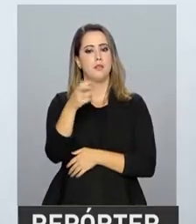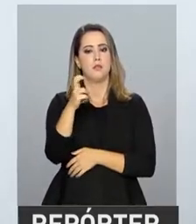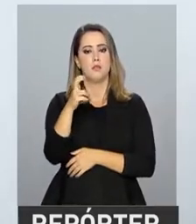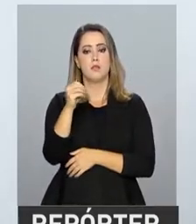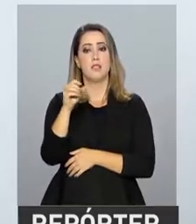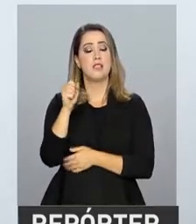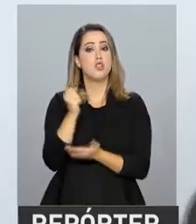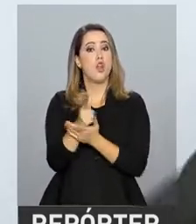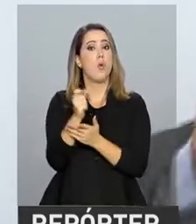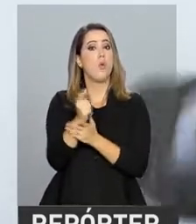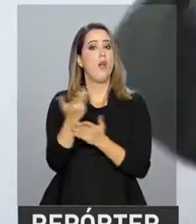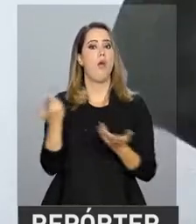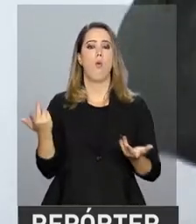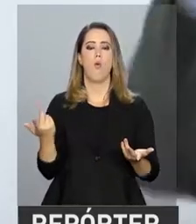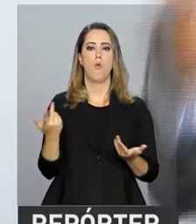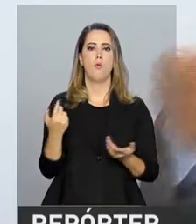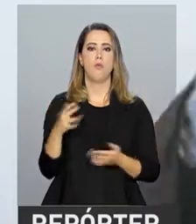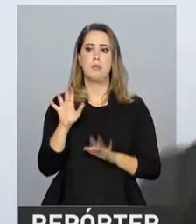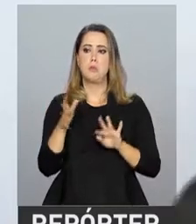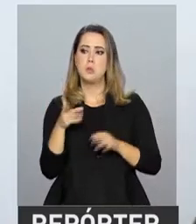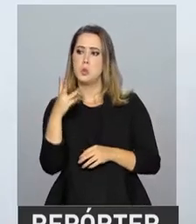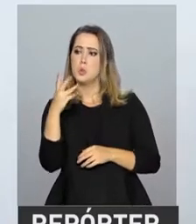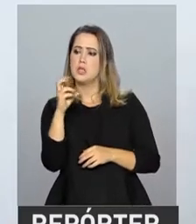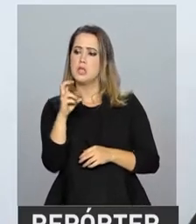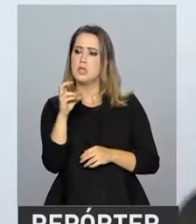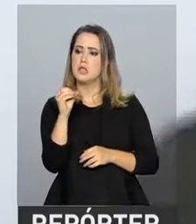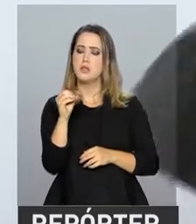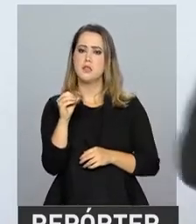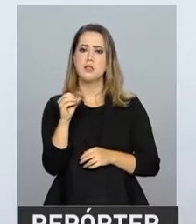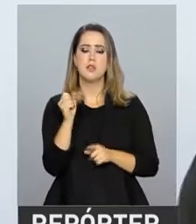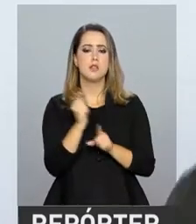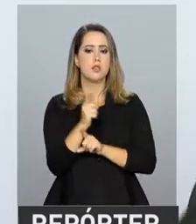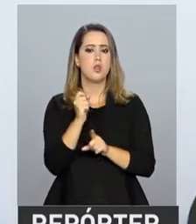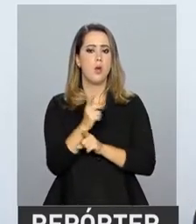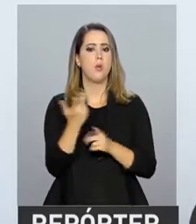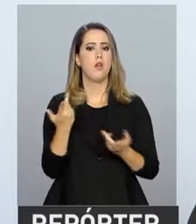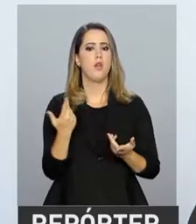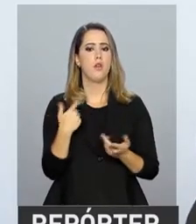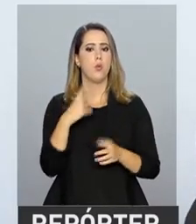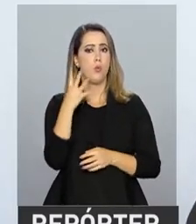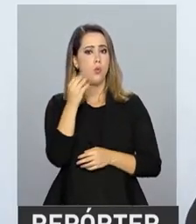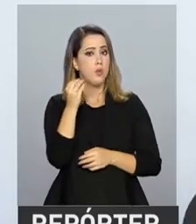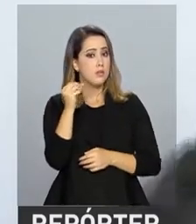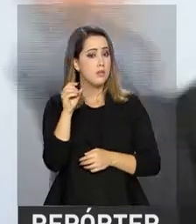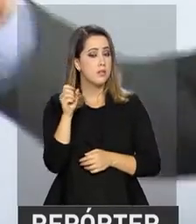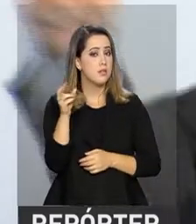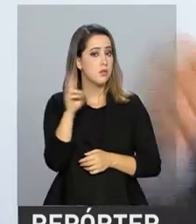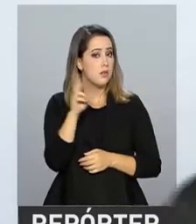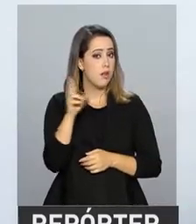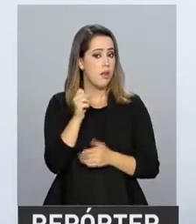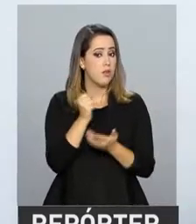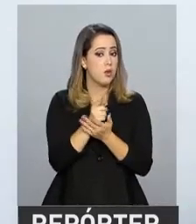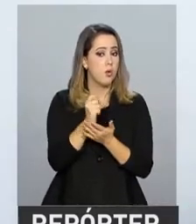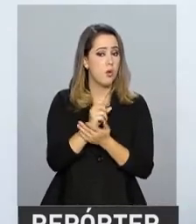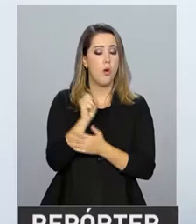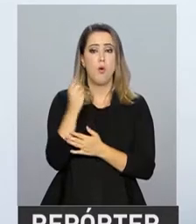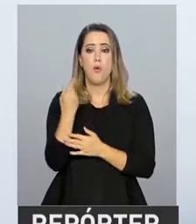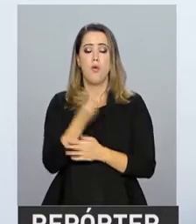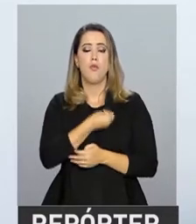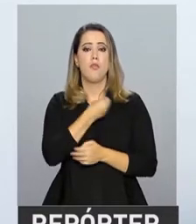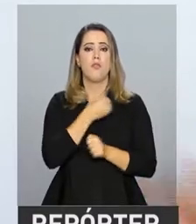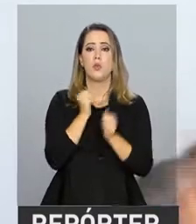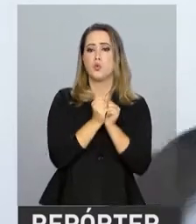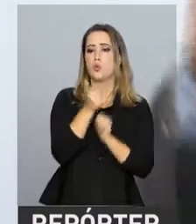aluguel, alguns pagando R$ 350, R$ 400 de aluguel, ou morando na casa de um